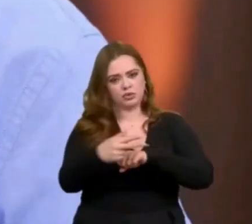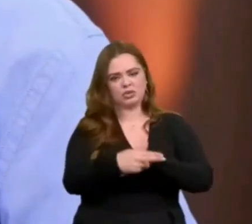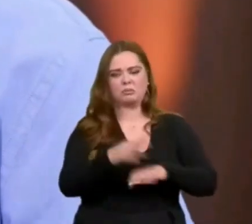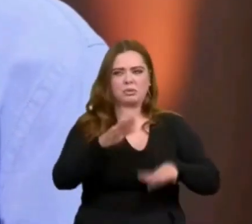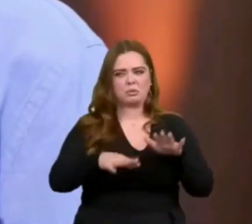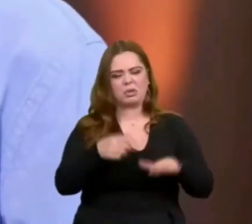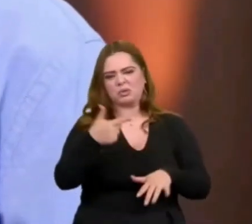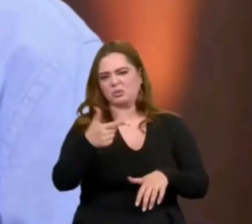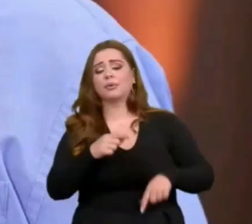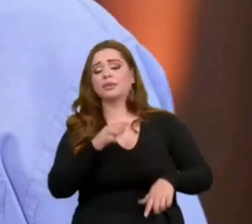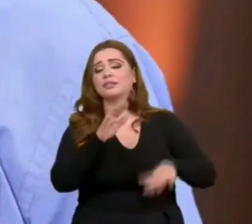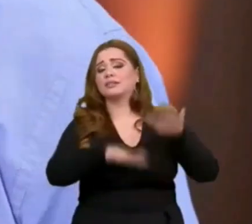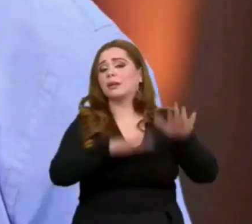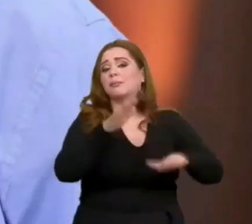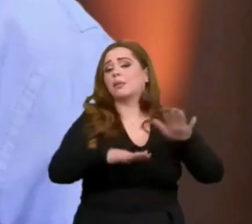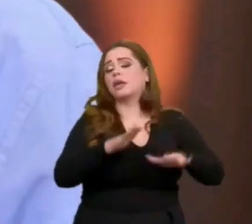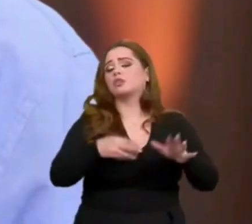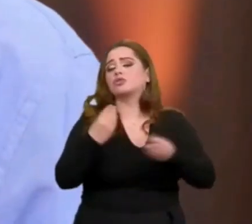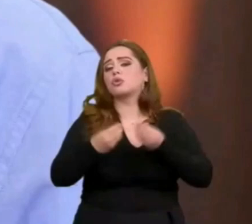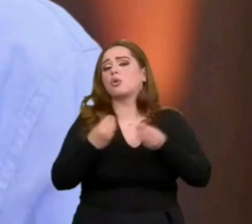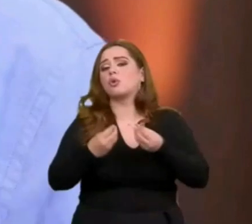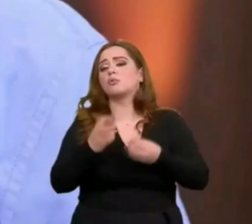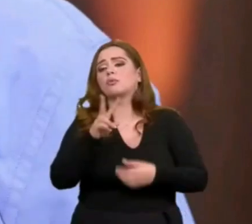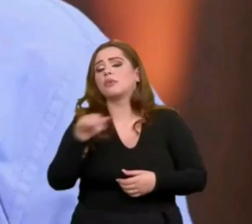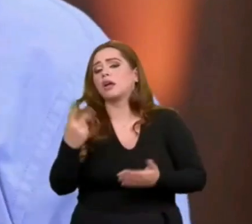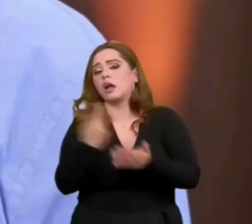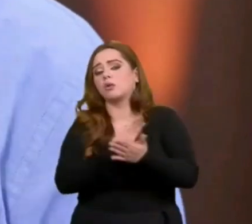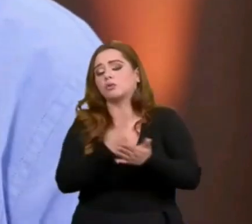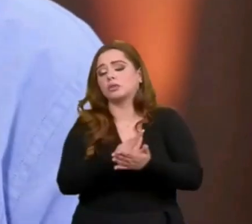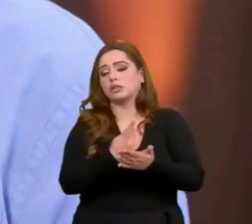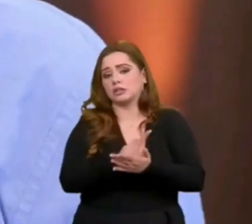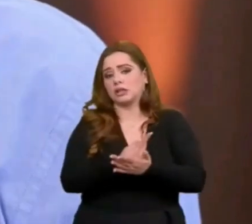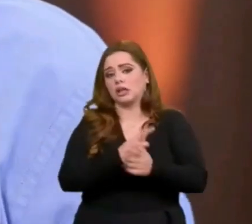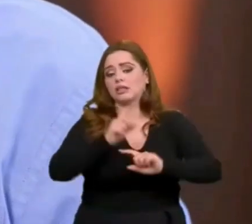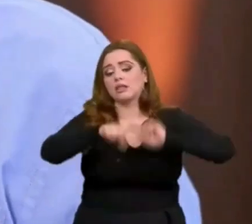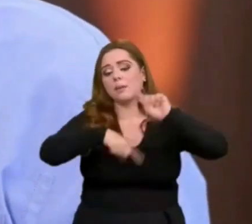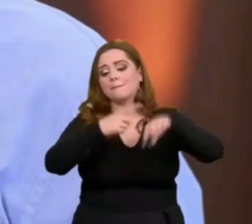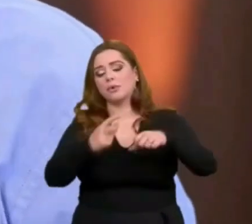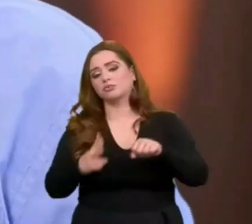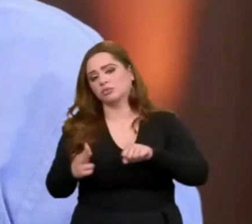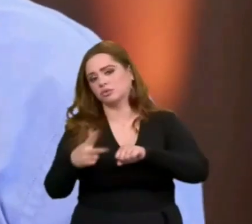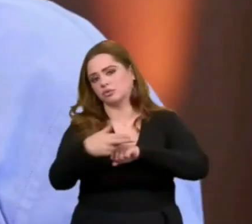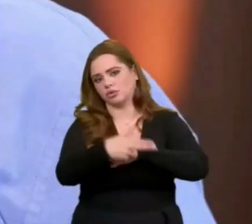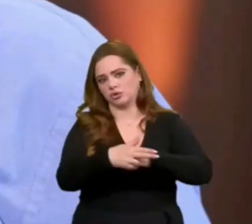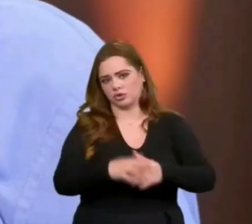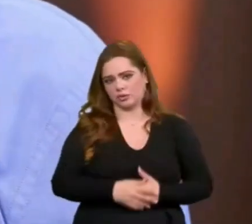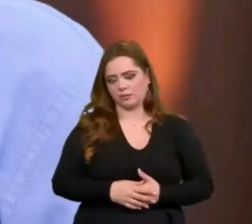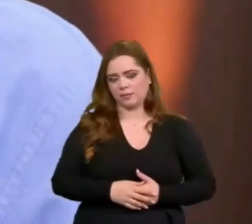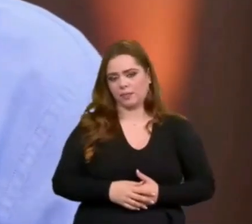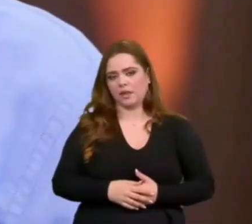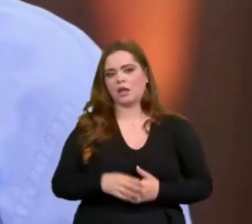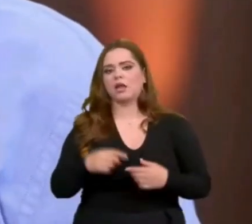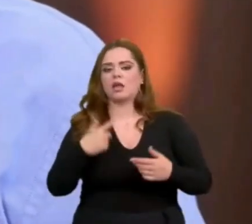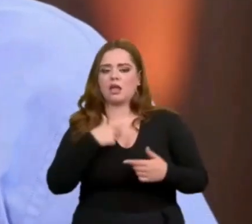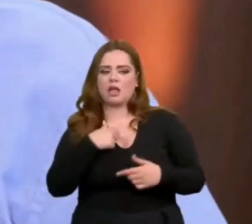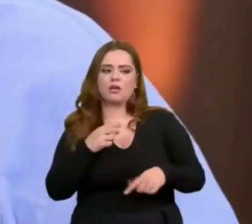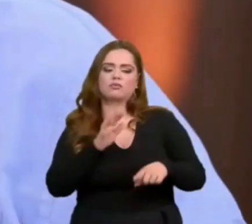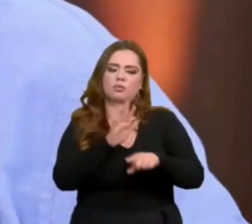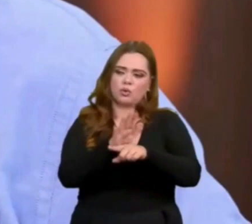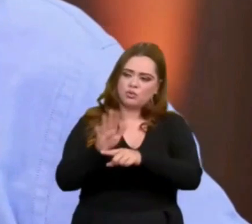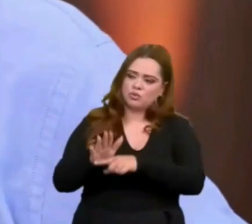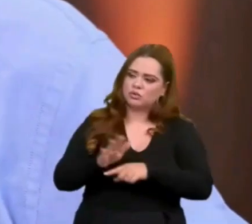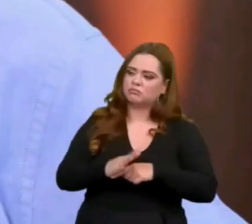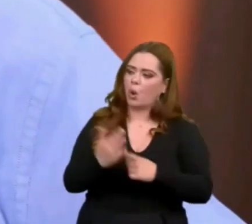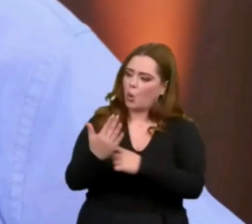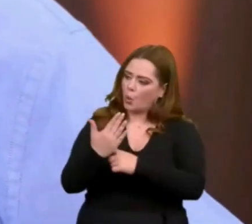parece que você está pronto. Então, eu vou fazer... Enquanto eu estiver me recuperando, o Alckmin fica no comando, sabe, com